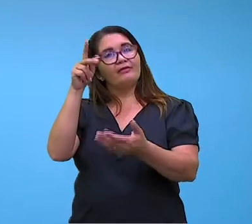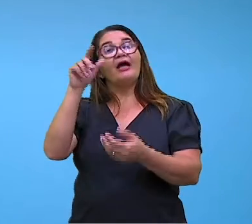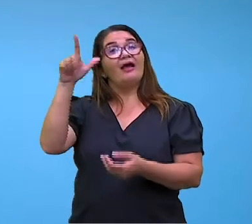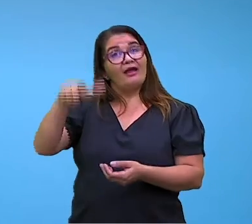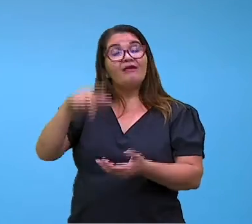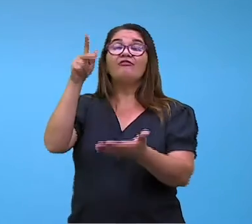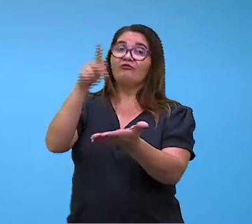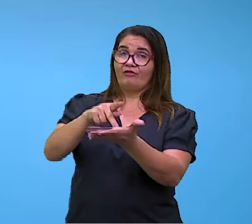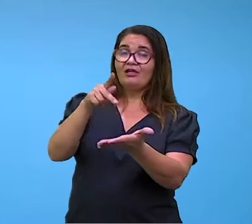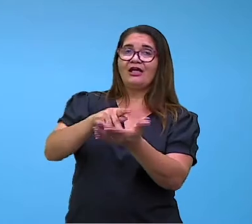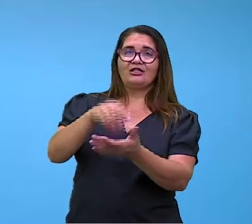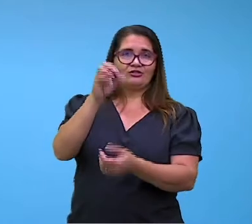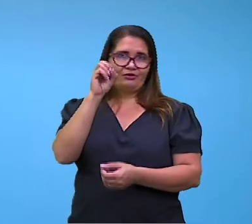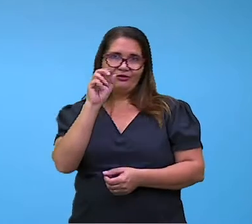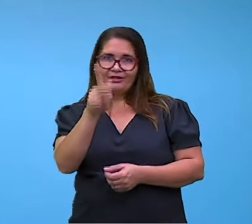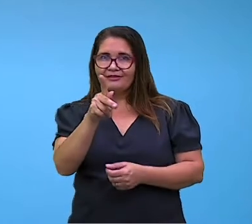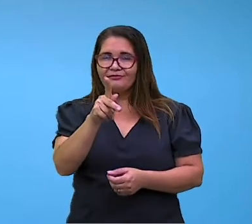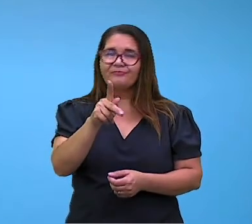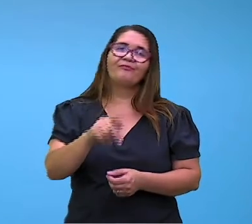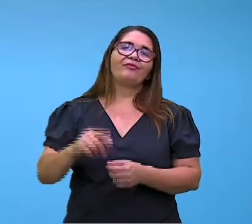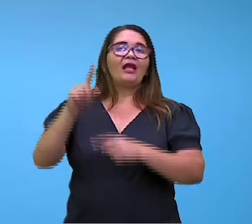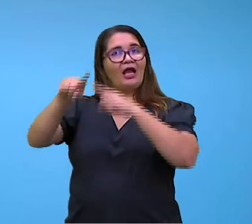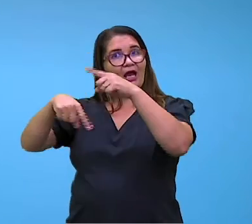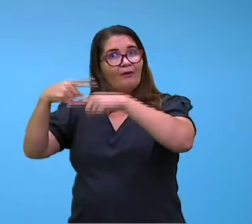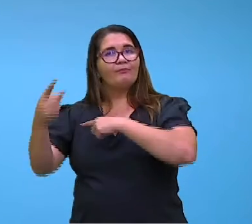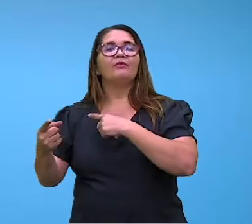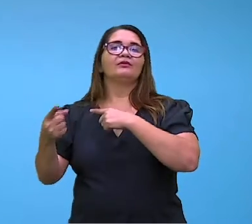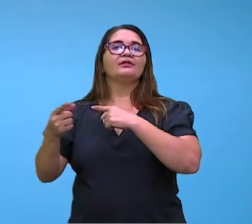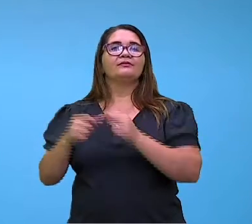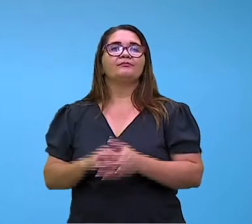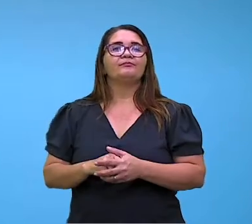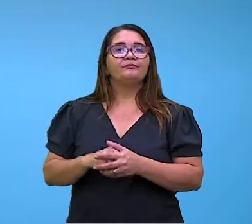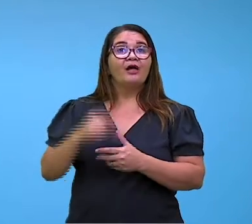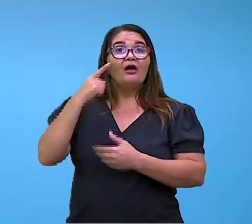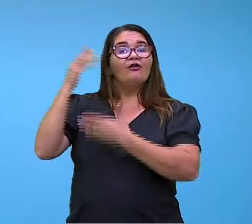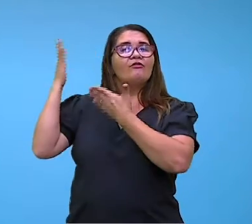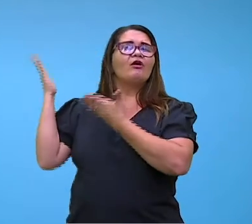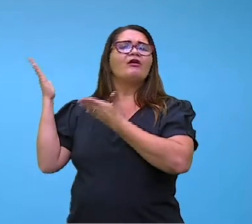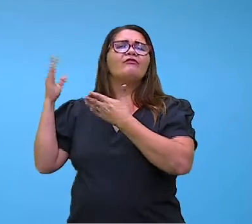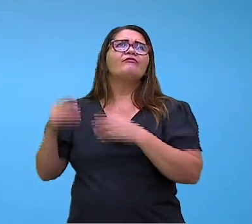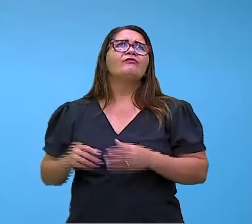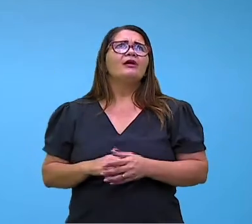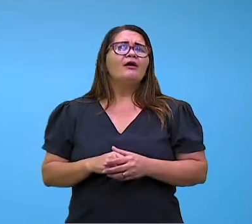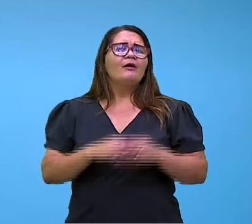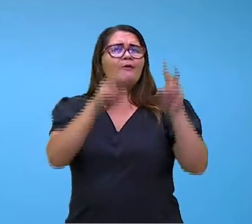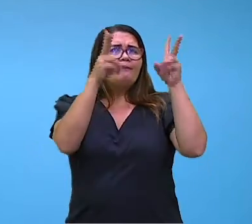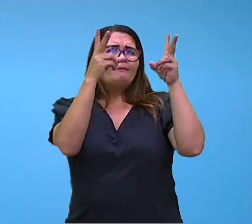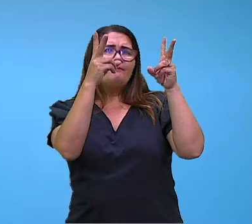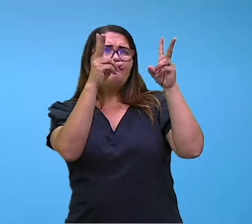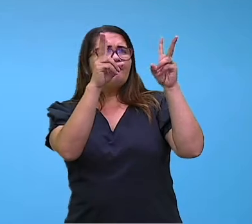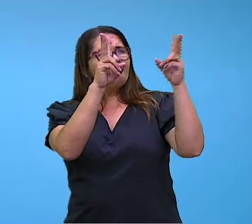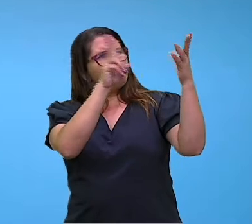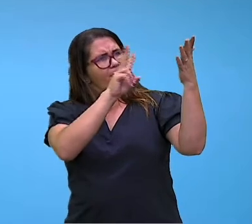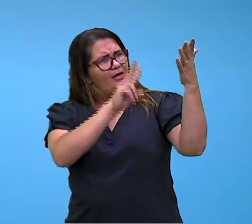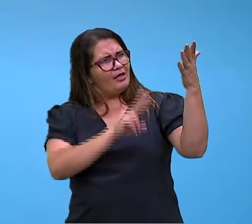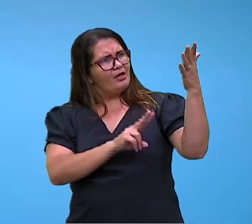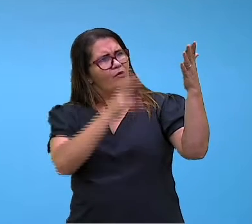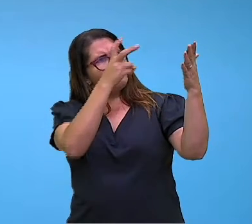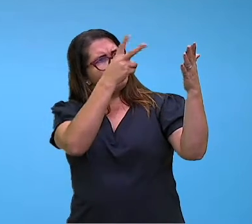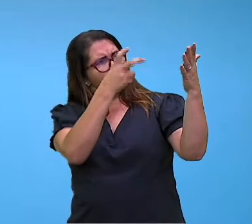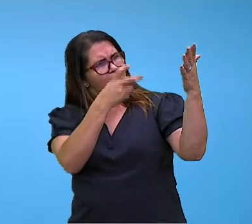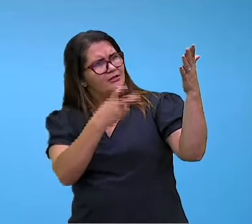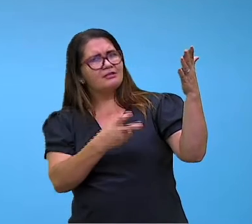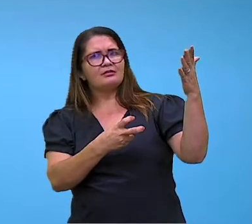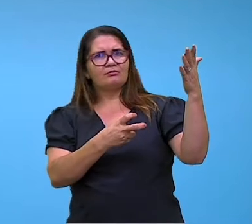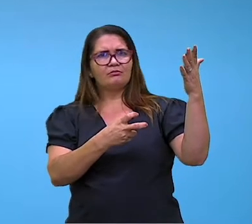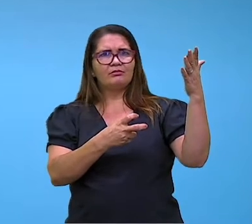ok? Vamos à próxima? Observe aí a situação que vai acontecer agora. According to the man in a